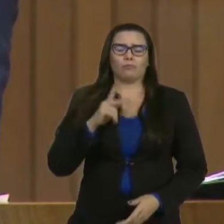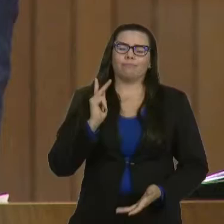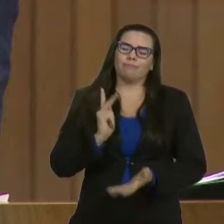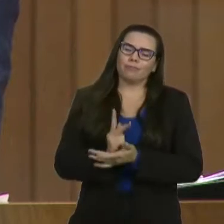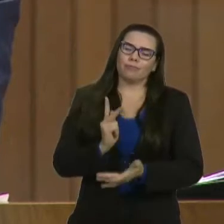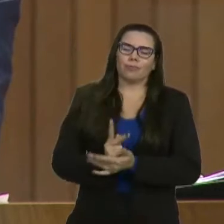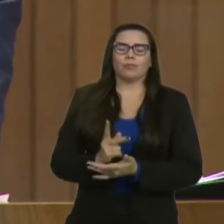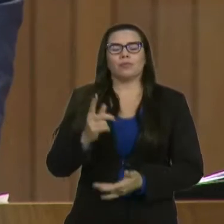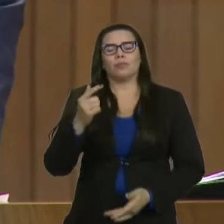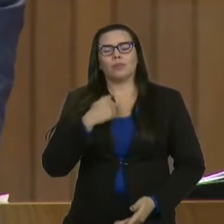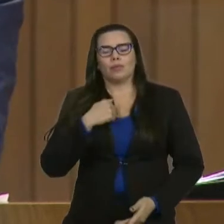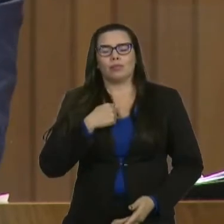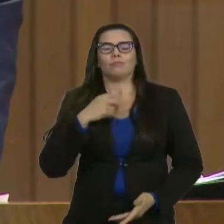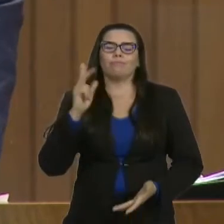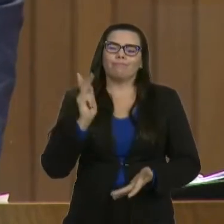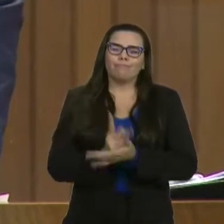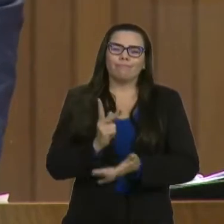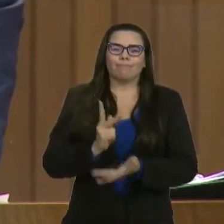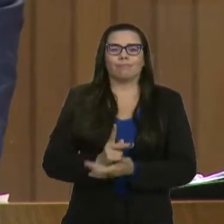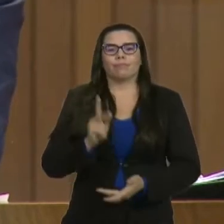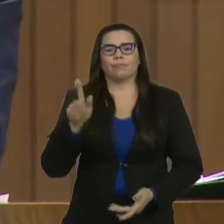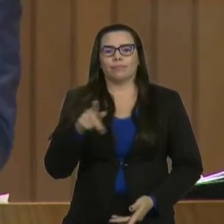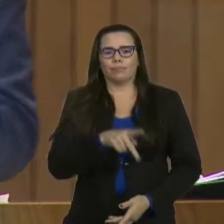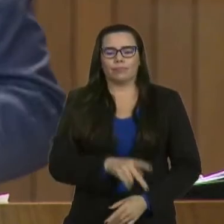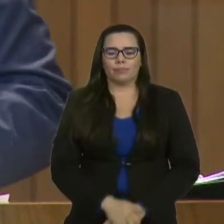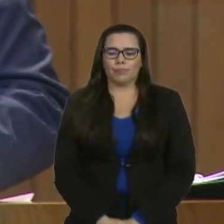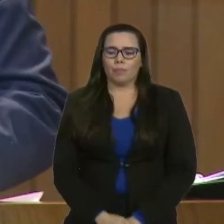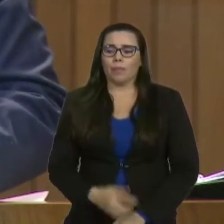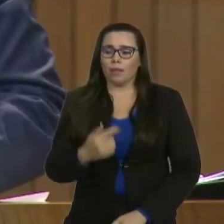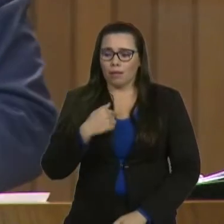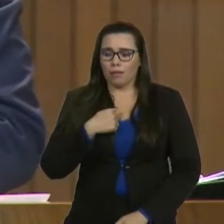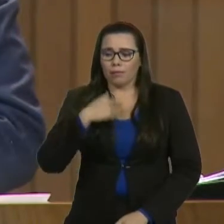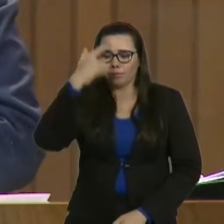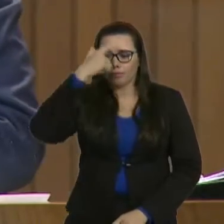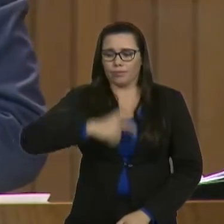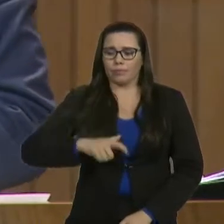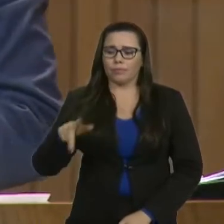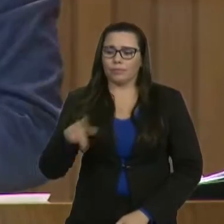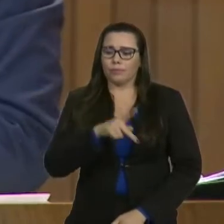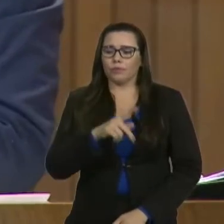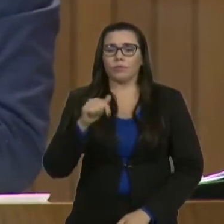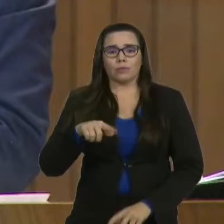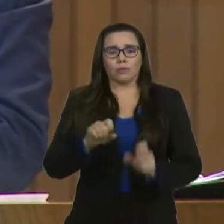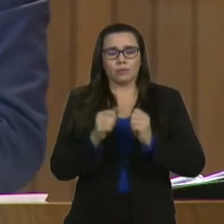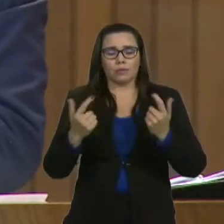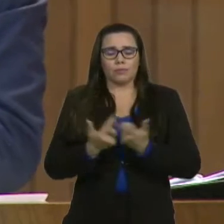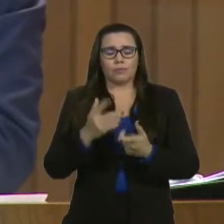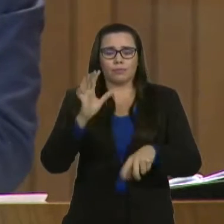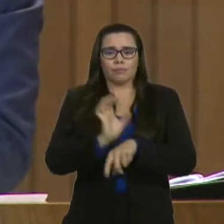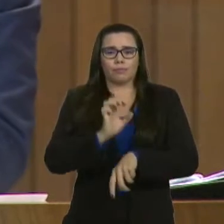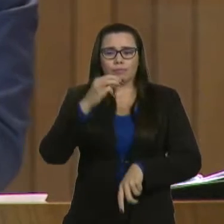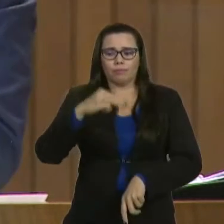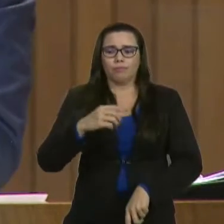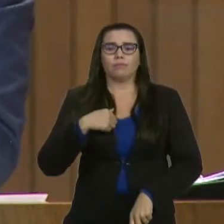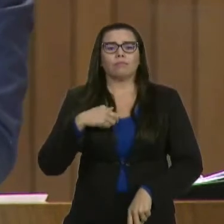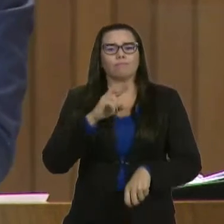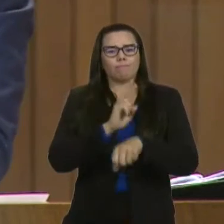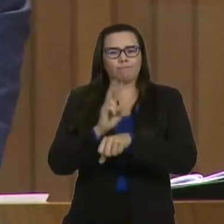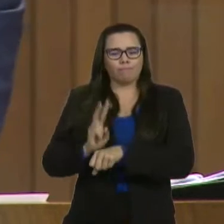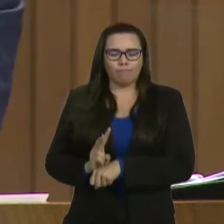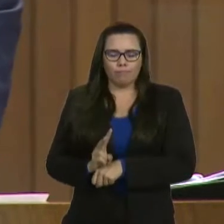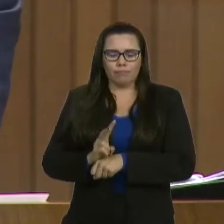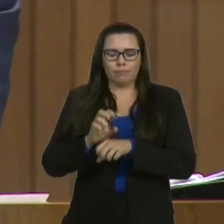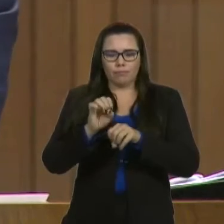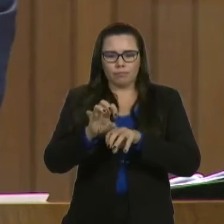estarei na condição de professor e aí como professor na Assembleia Legislativa do Estado do Maranhão preferido a educação